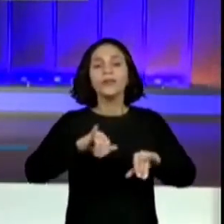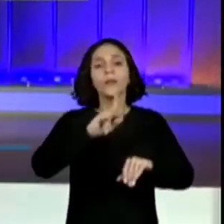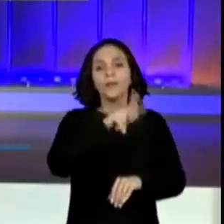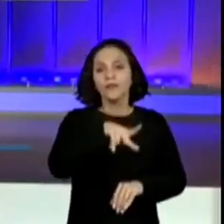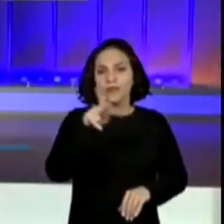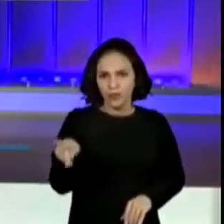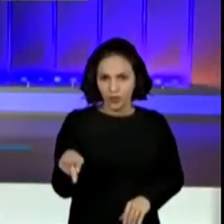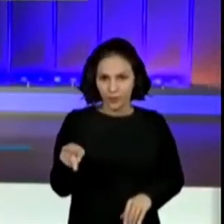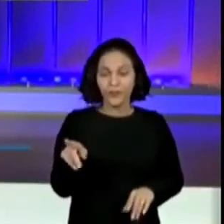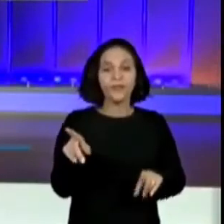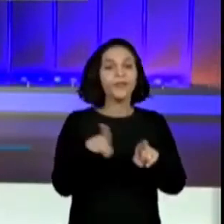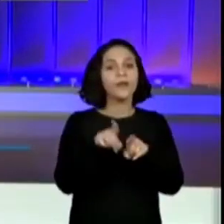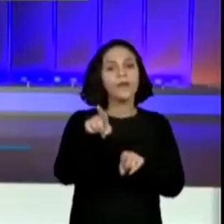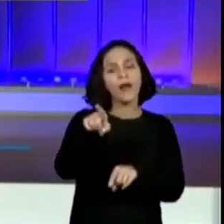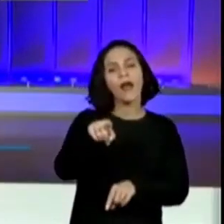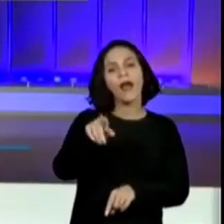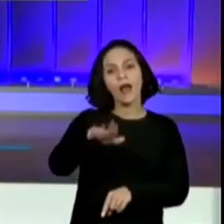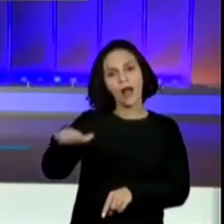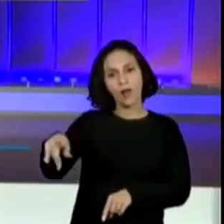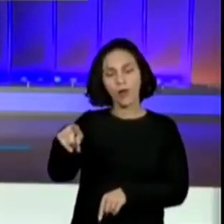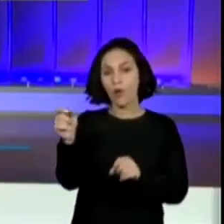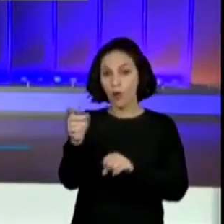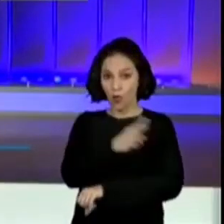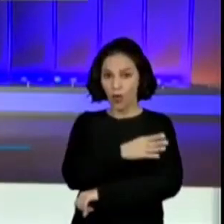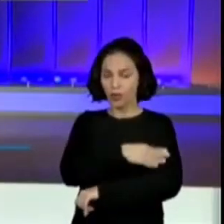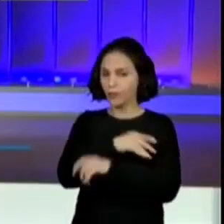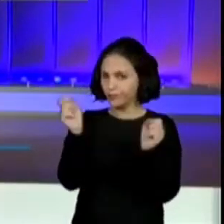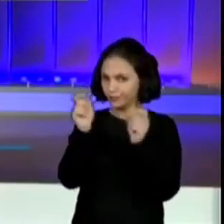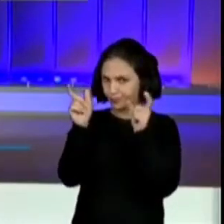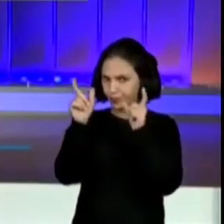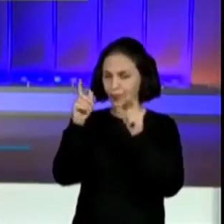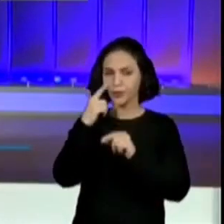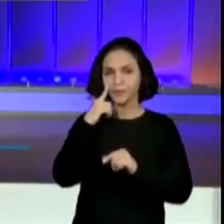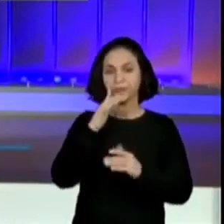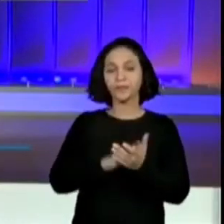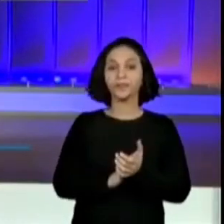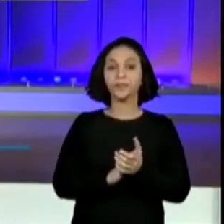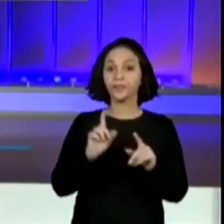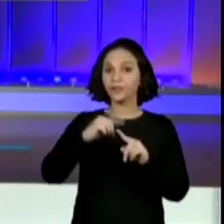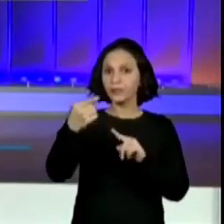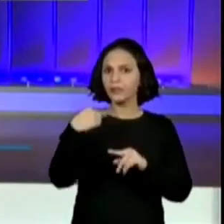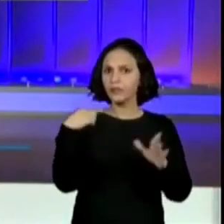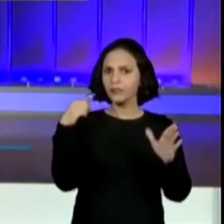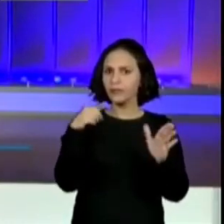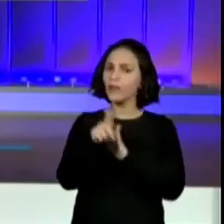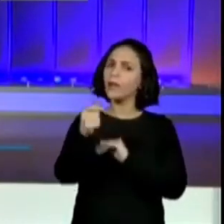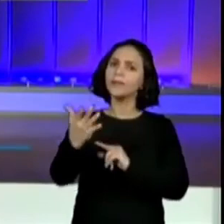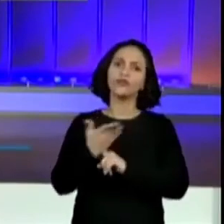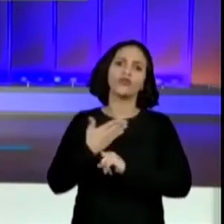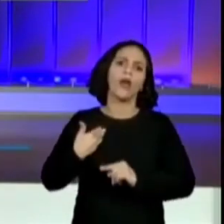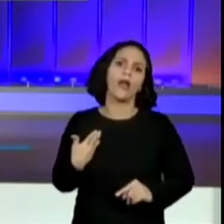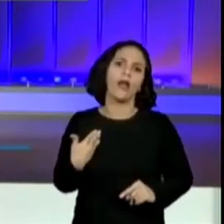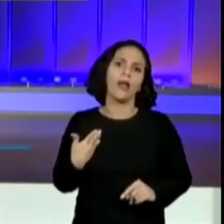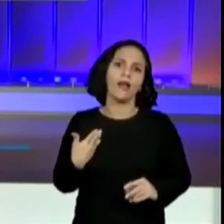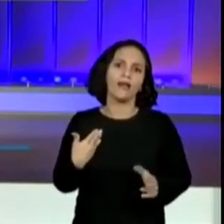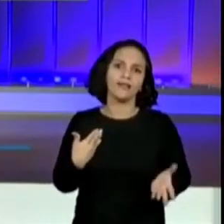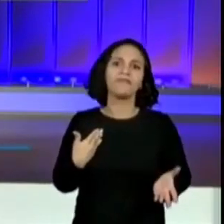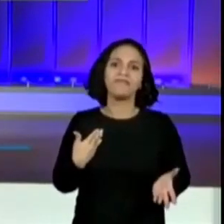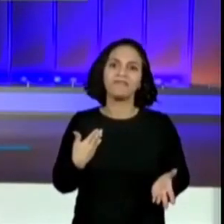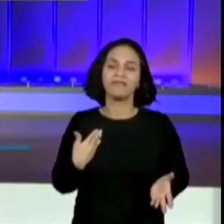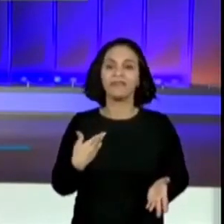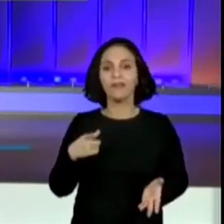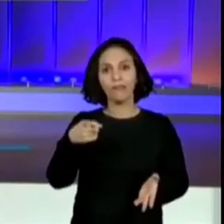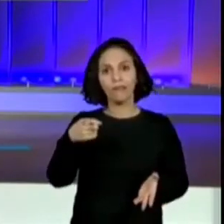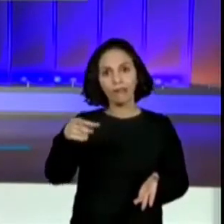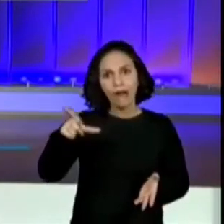professores e vou deixar você aluno do quto ano em alerta na nossa no nosso próximo questionamento vou precisar da contribuição de vocês então